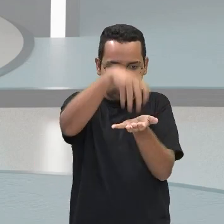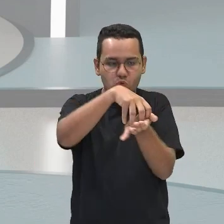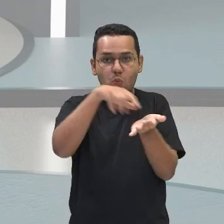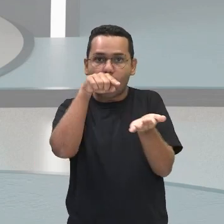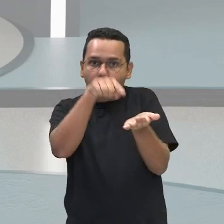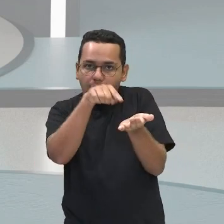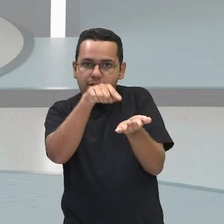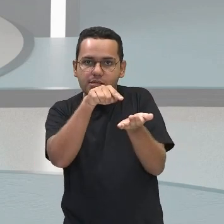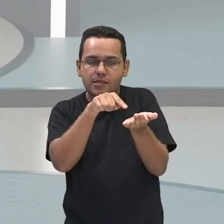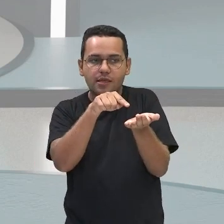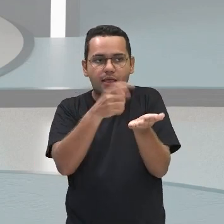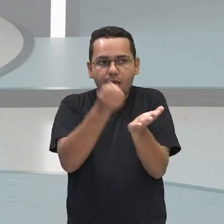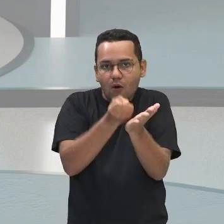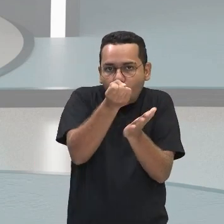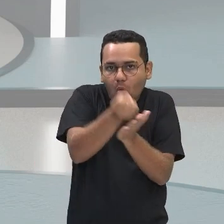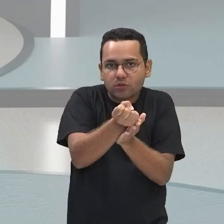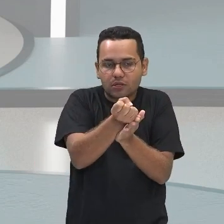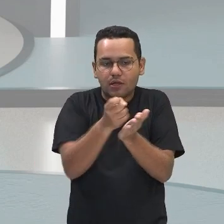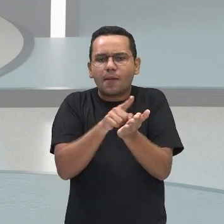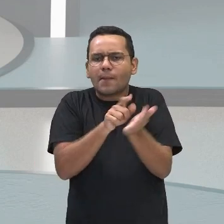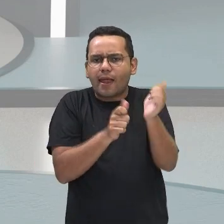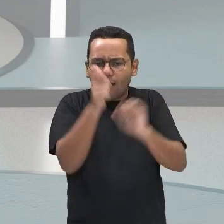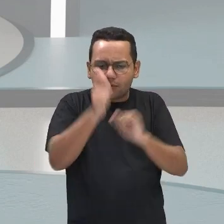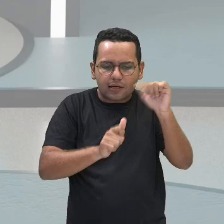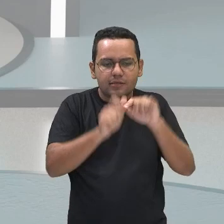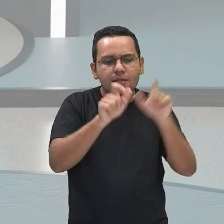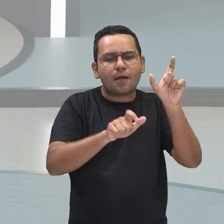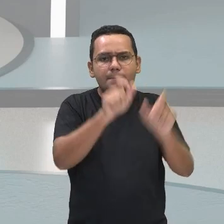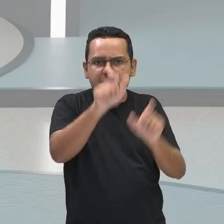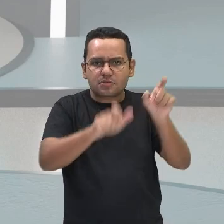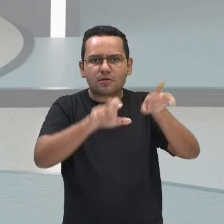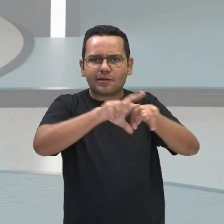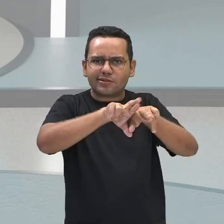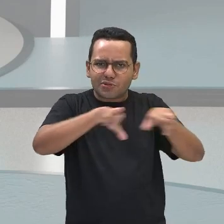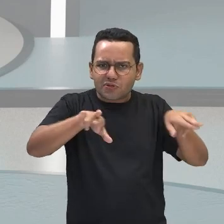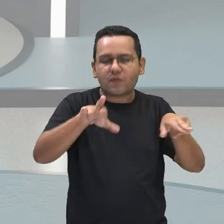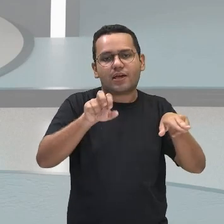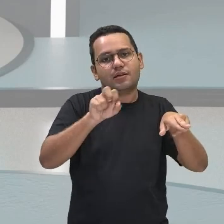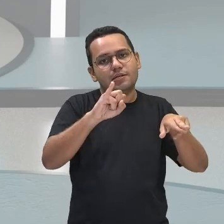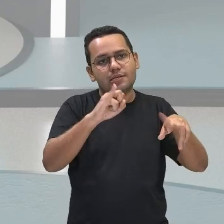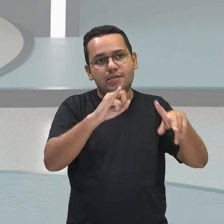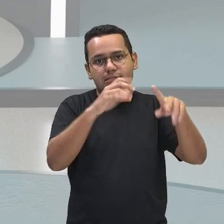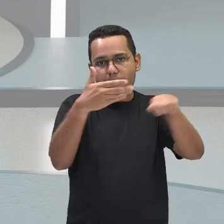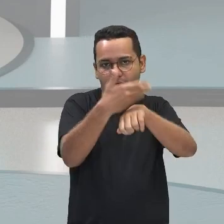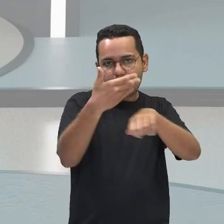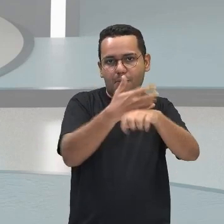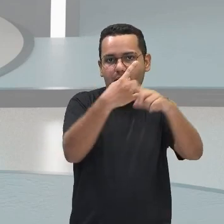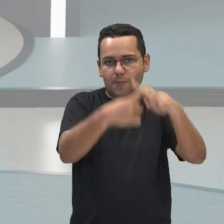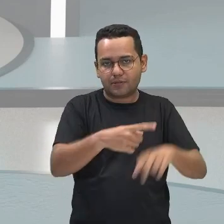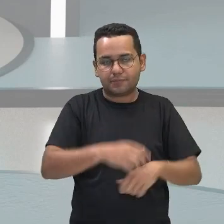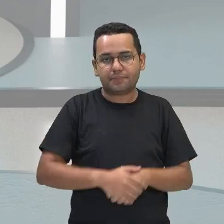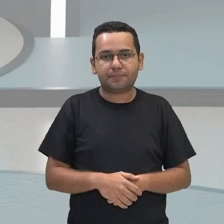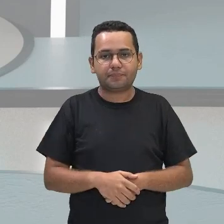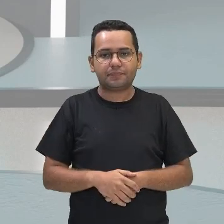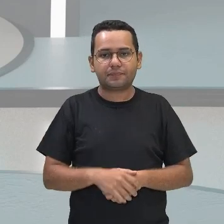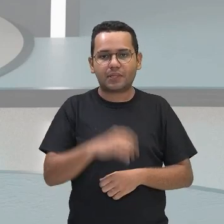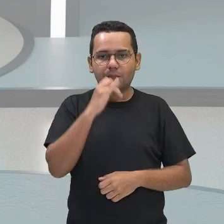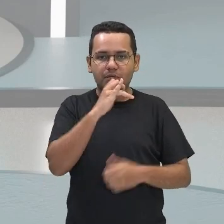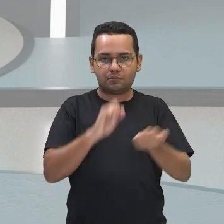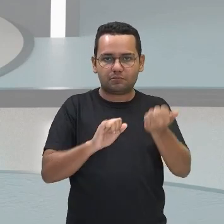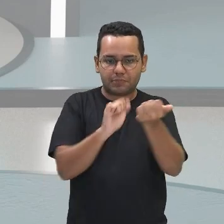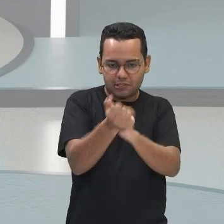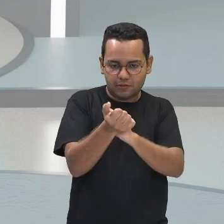os testes. E o atleta, quando ele entra, né, nessas categorias, nessa modalidade, desde quando começou lá na base,